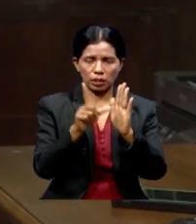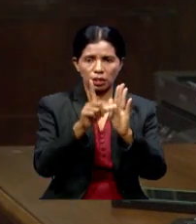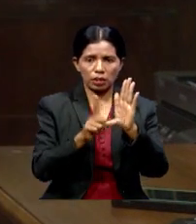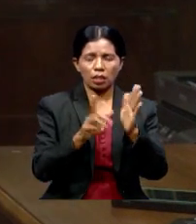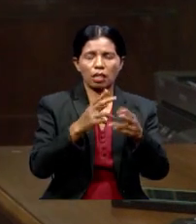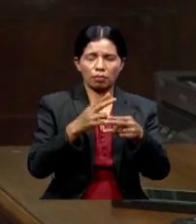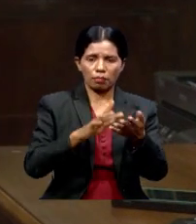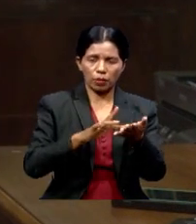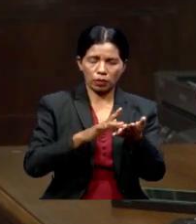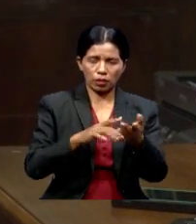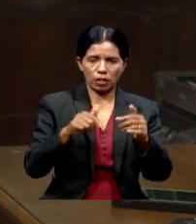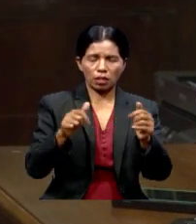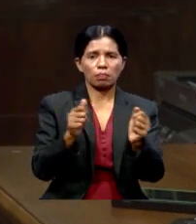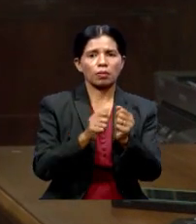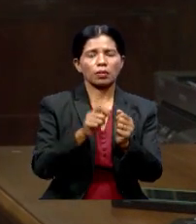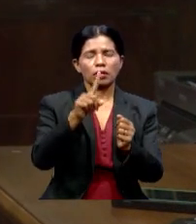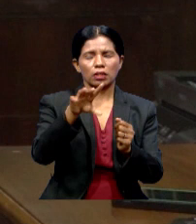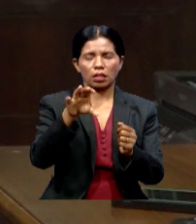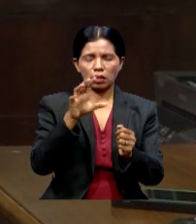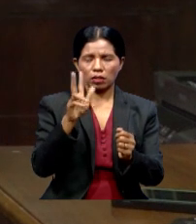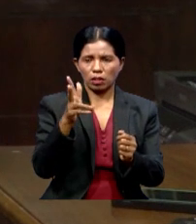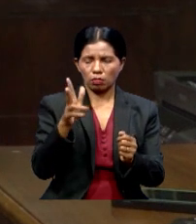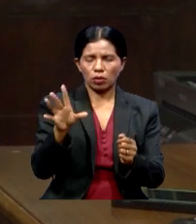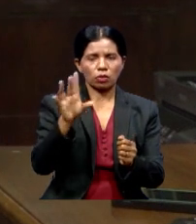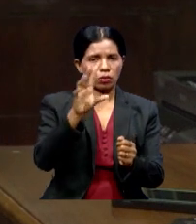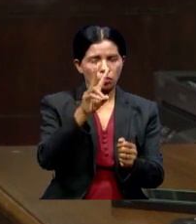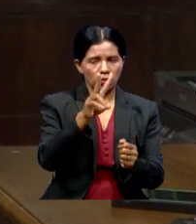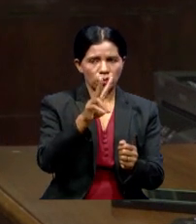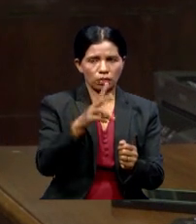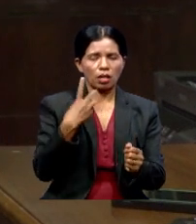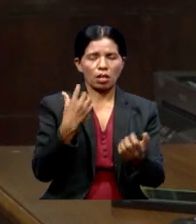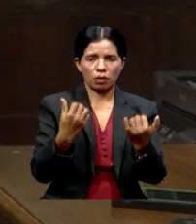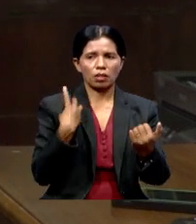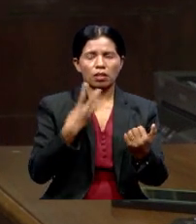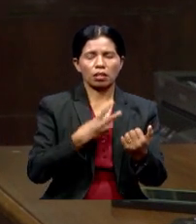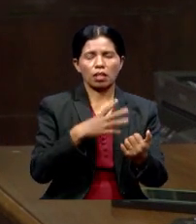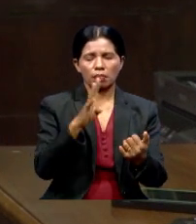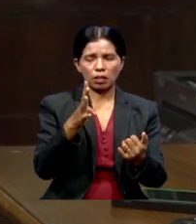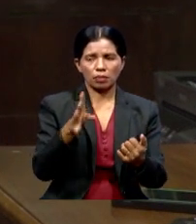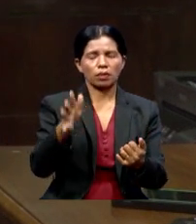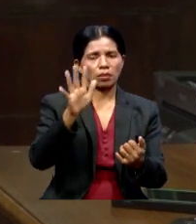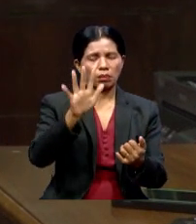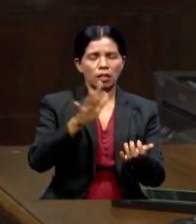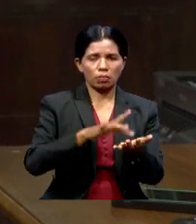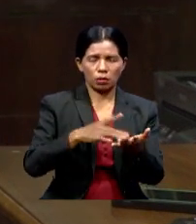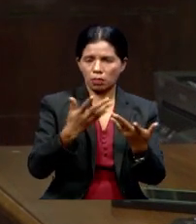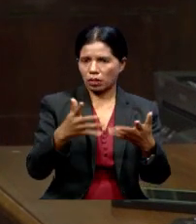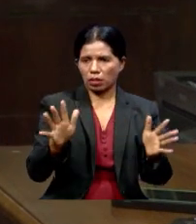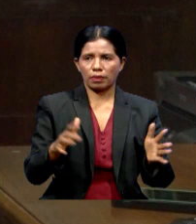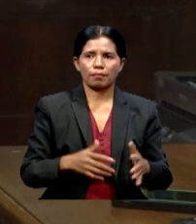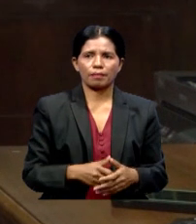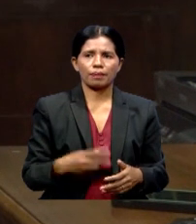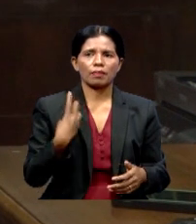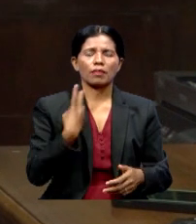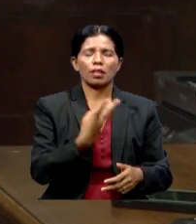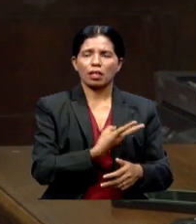items. Então agora da daukne ita quase que 45 items makala iha. Ne kata kita iha